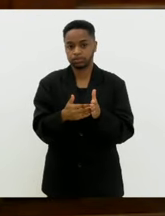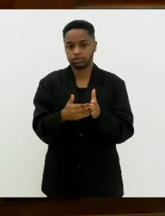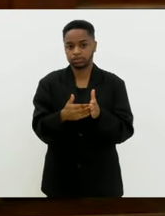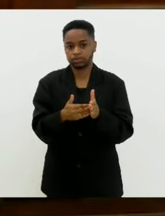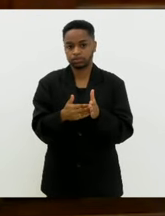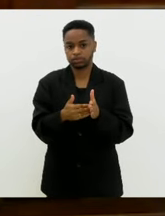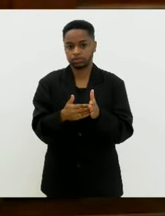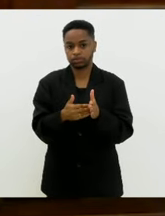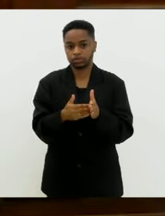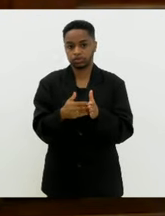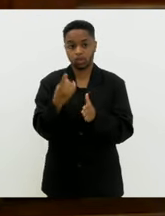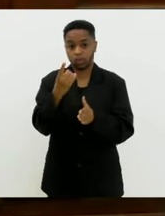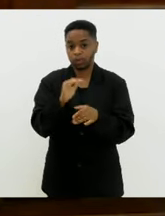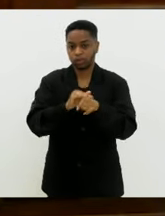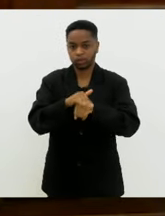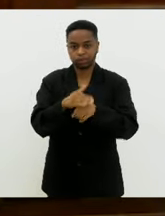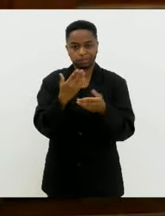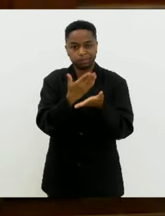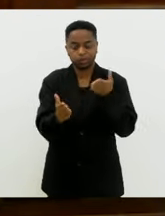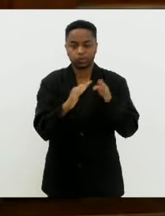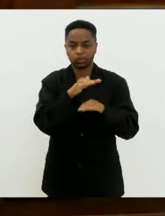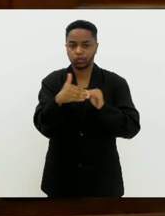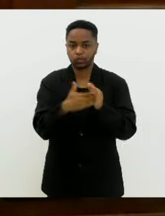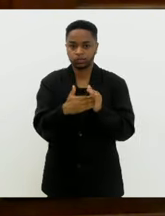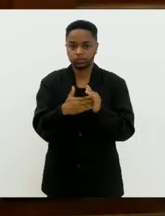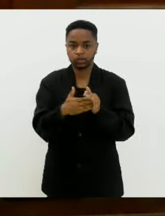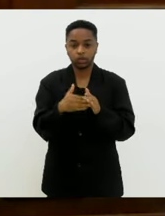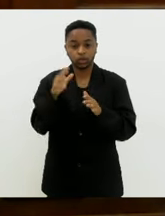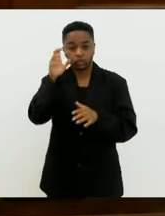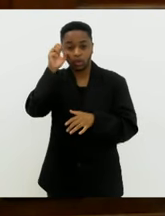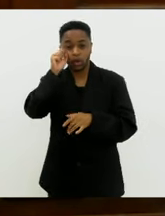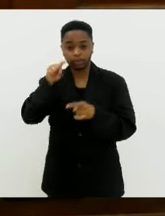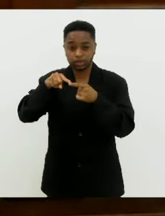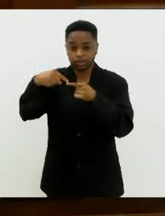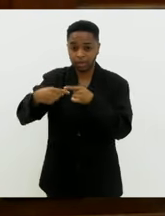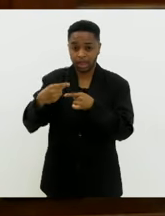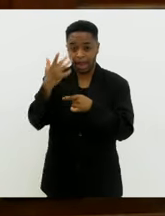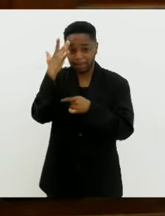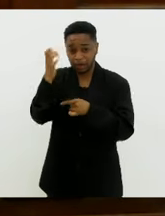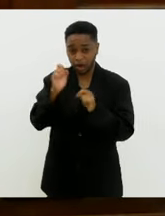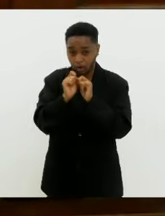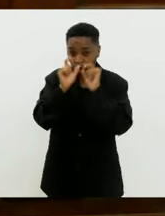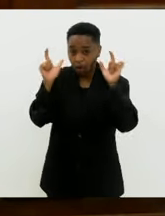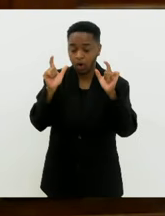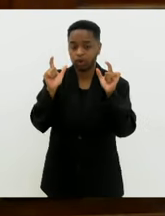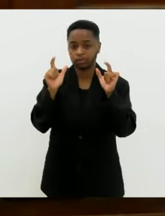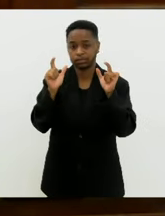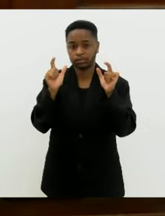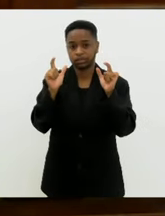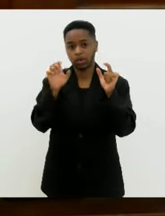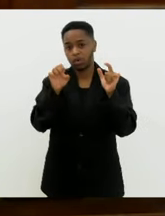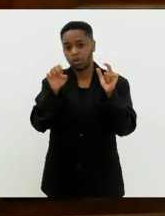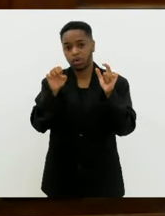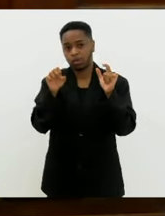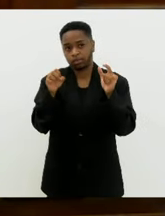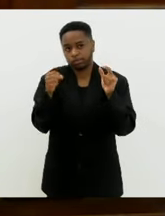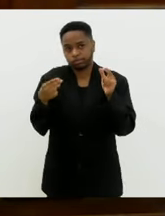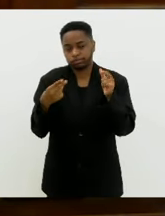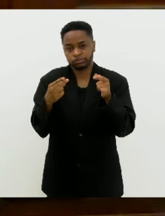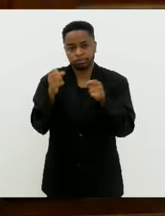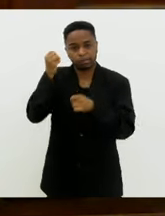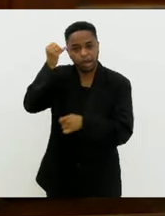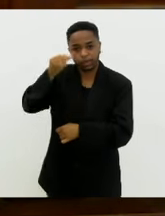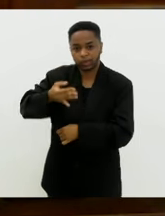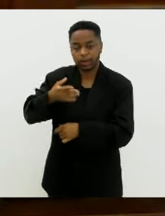numa noite, e quando acorda, no meio da noite muitas das vezes, ou no dia seguinte, vê que